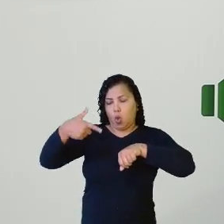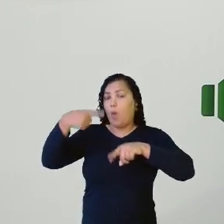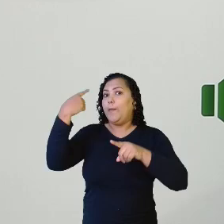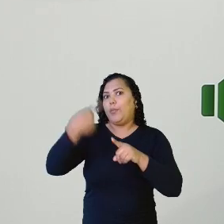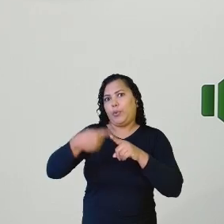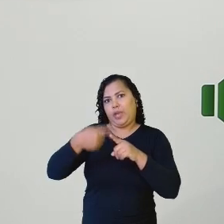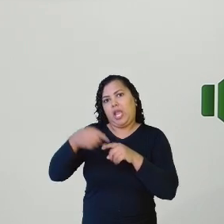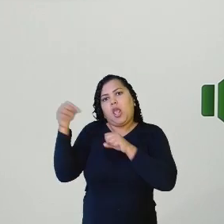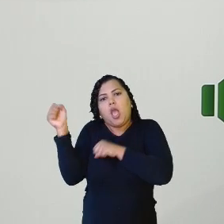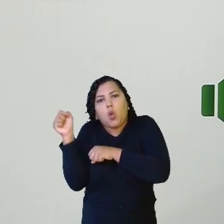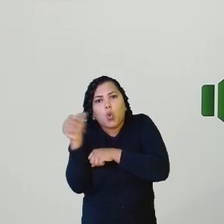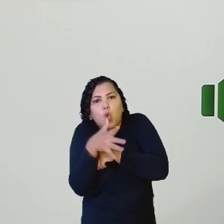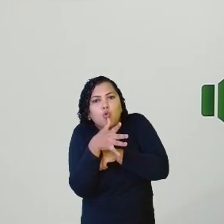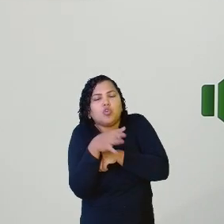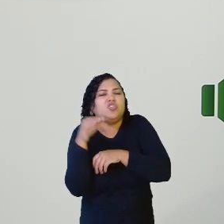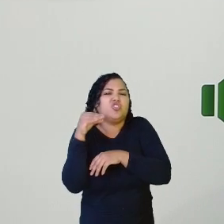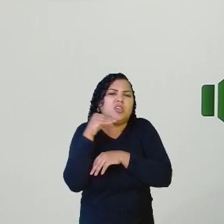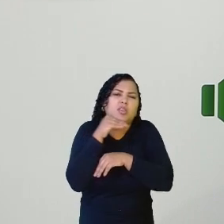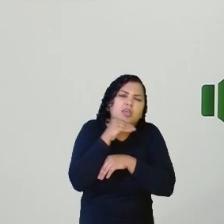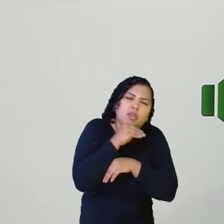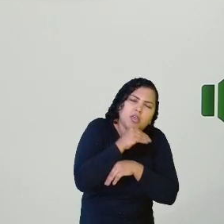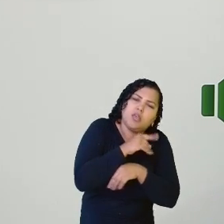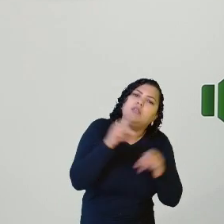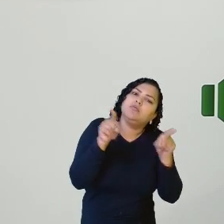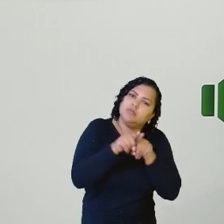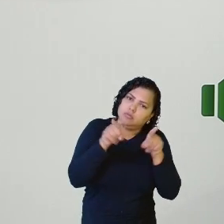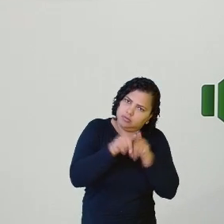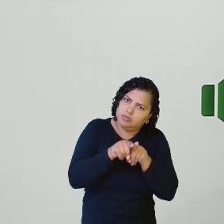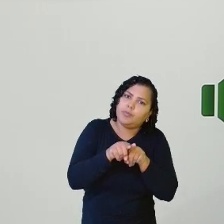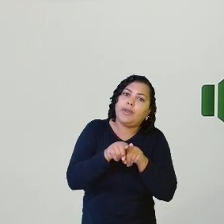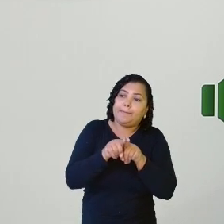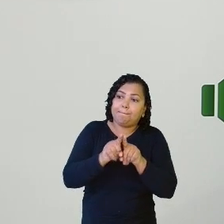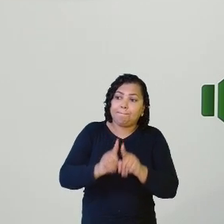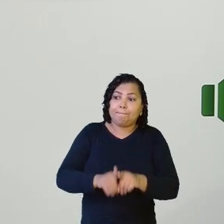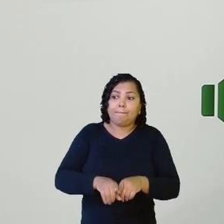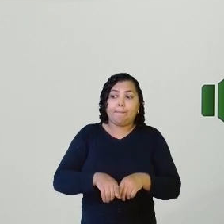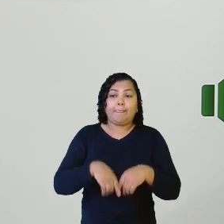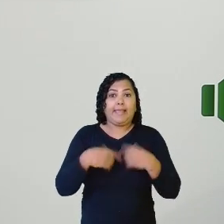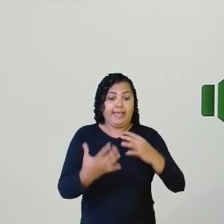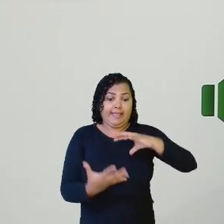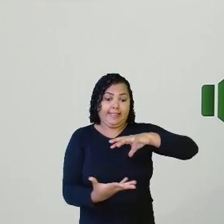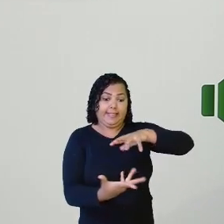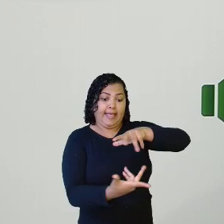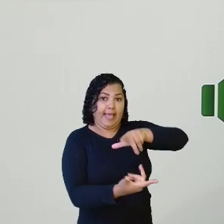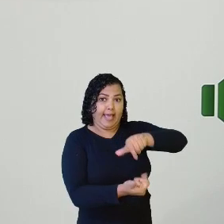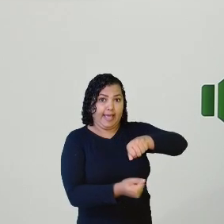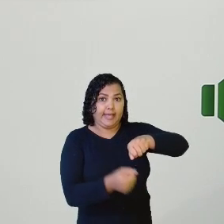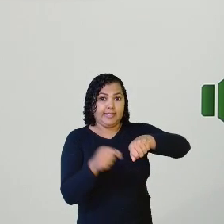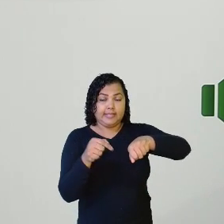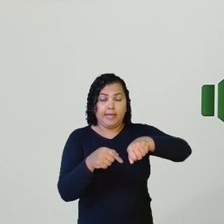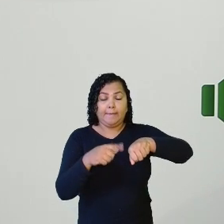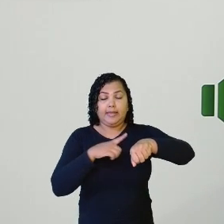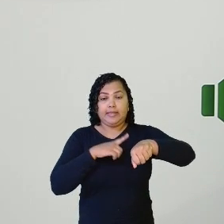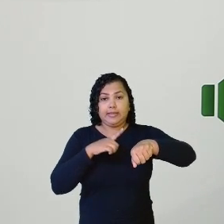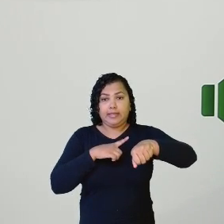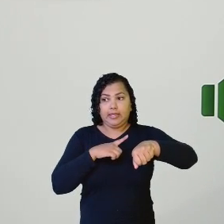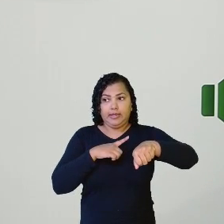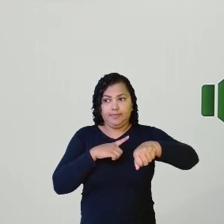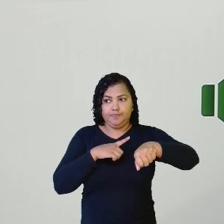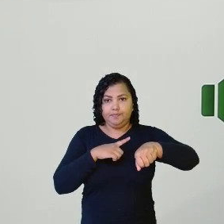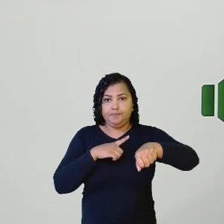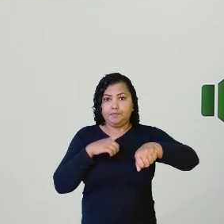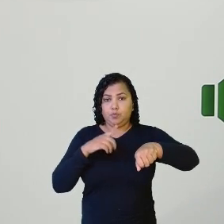Por quê? Porque ele fornece luz e calor para os planetas. E para o planeta Terra, a gente já falou da questão